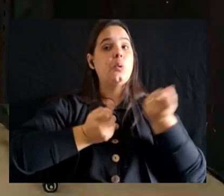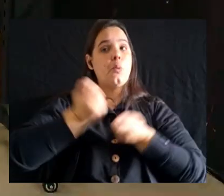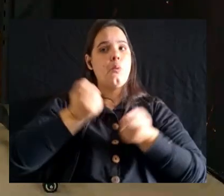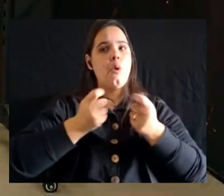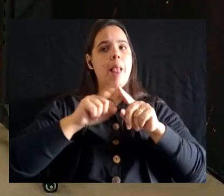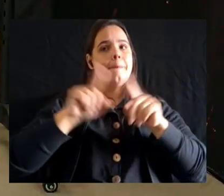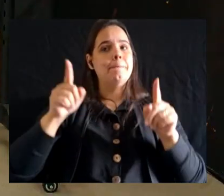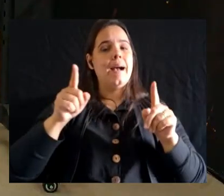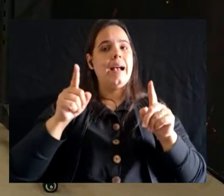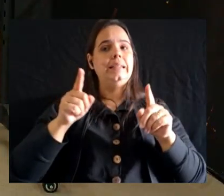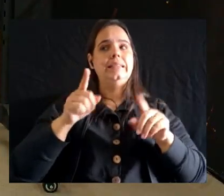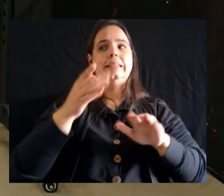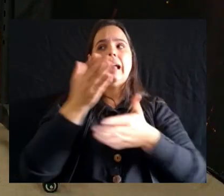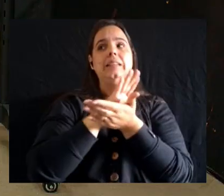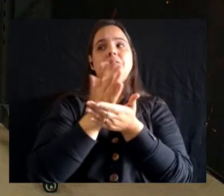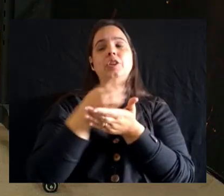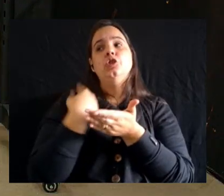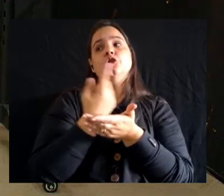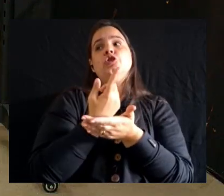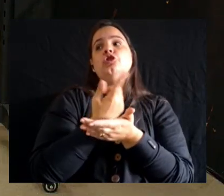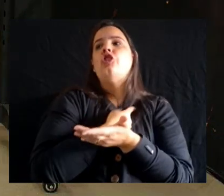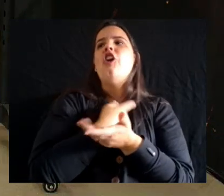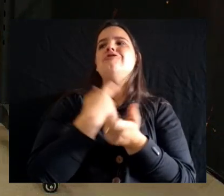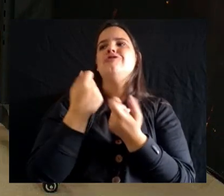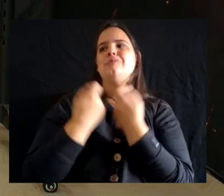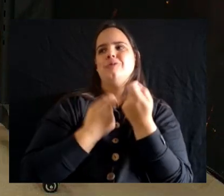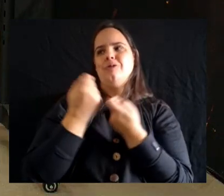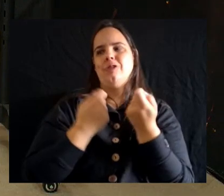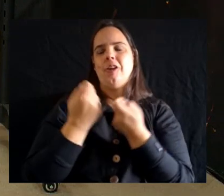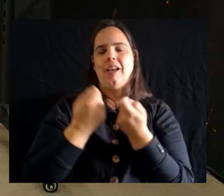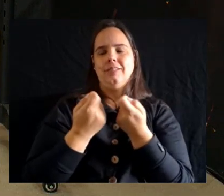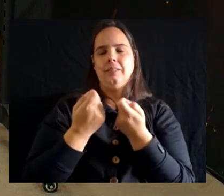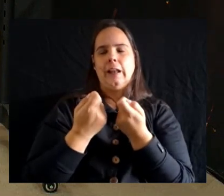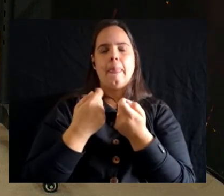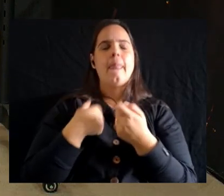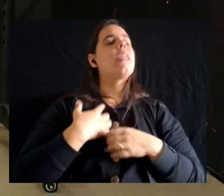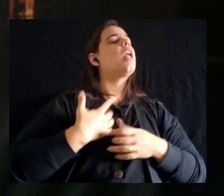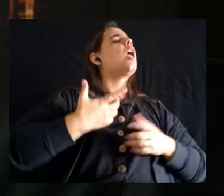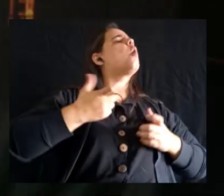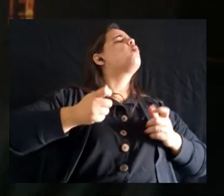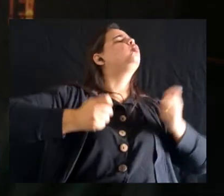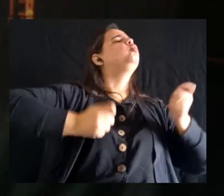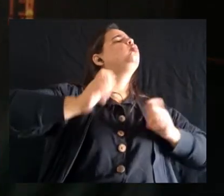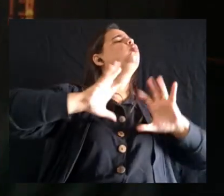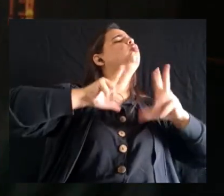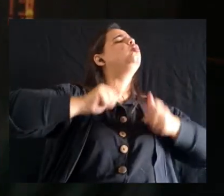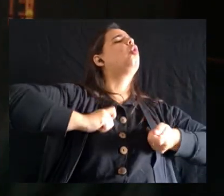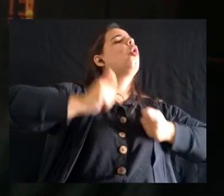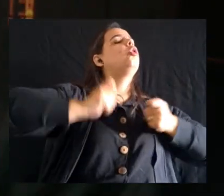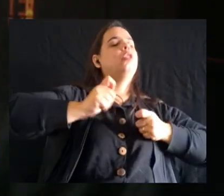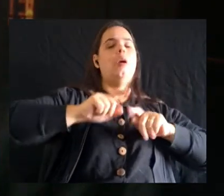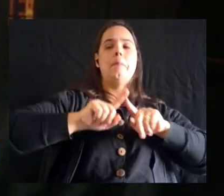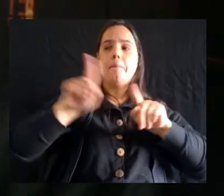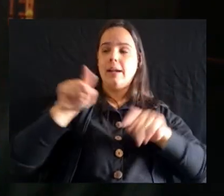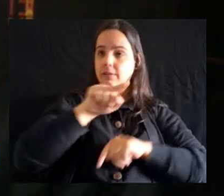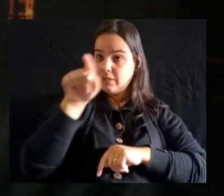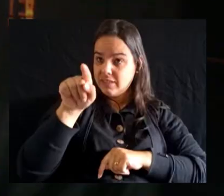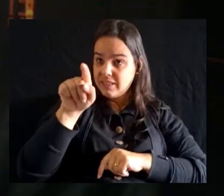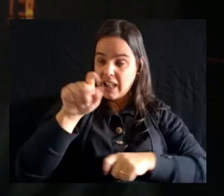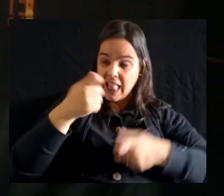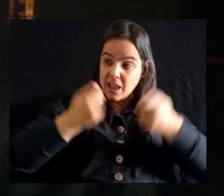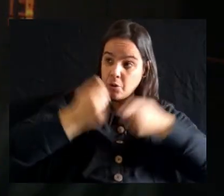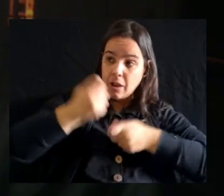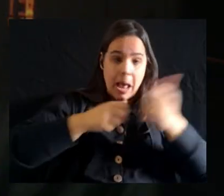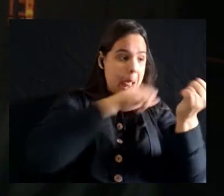Exatamente. Porque você acha que está no controle de tudo, mas você está sendo controlado pelos aplicativos, porque ele determina o que